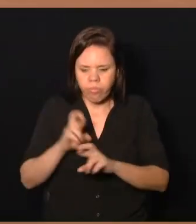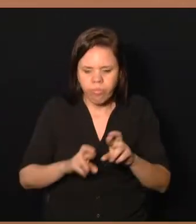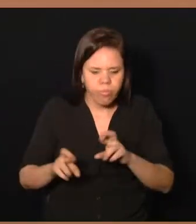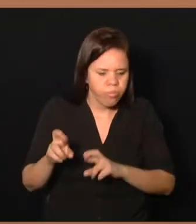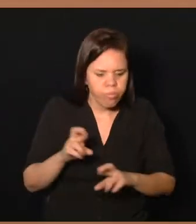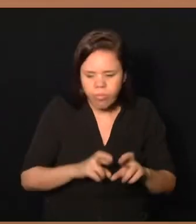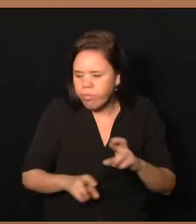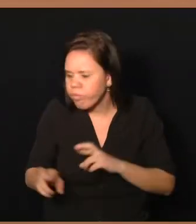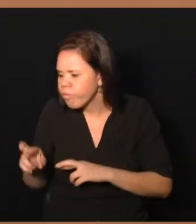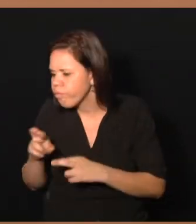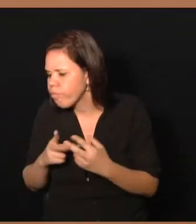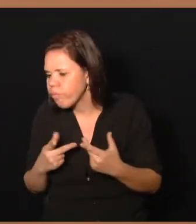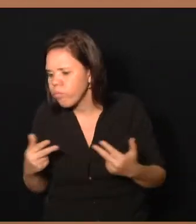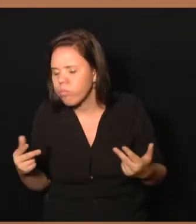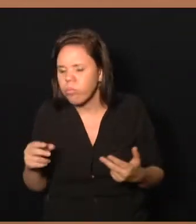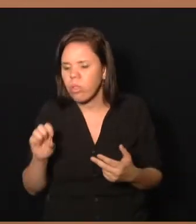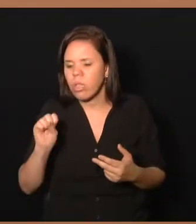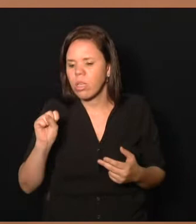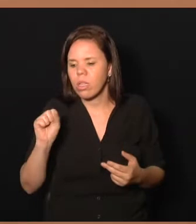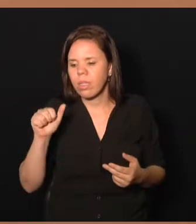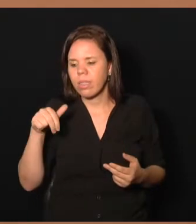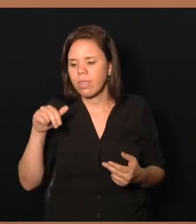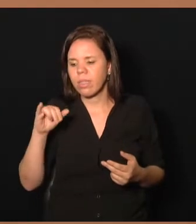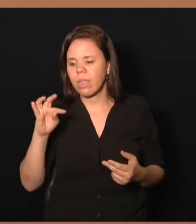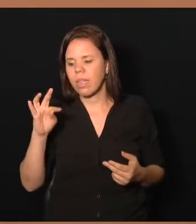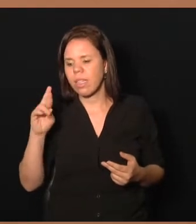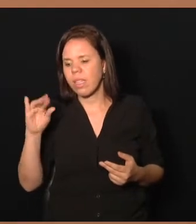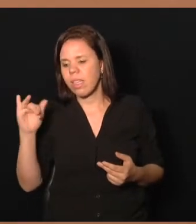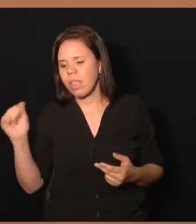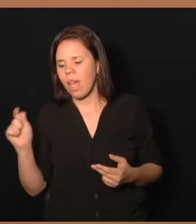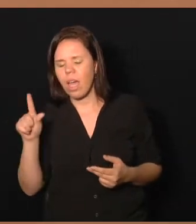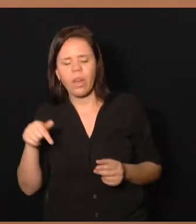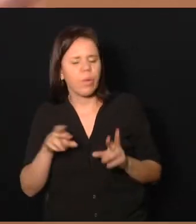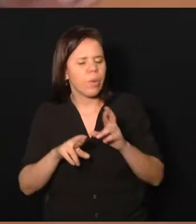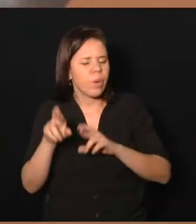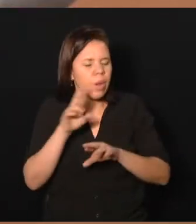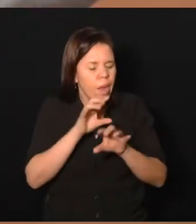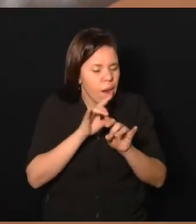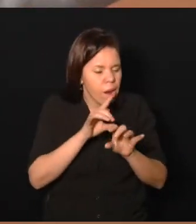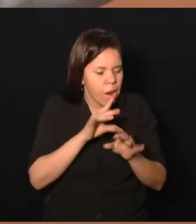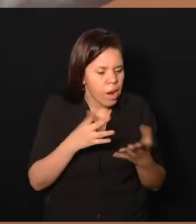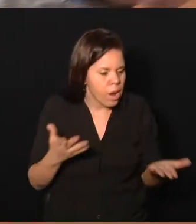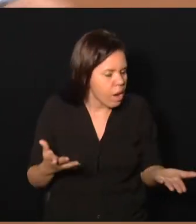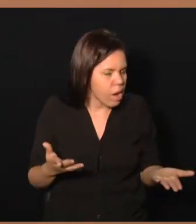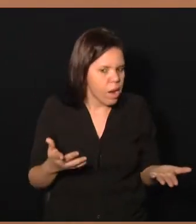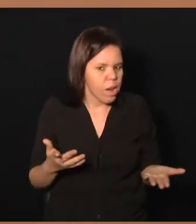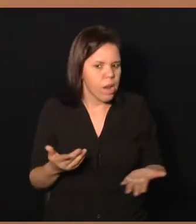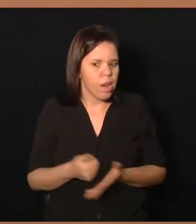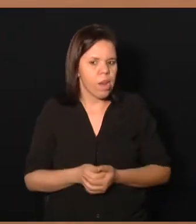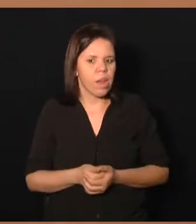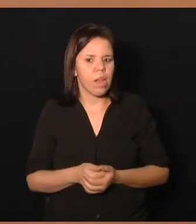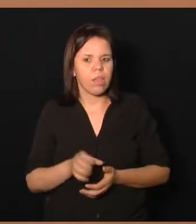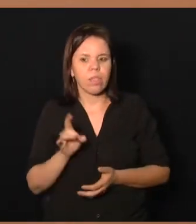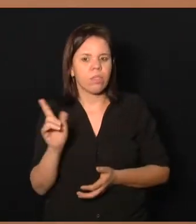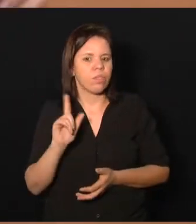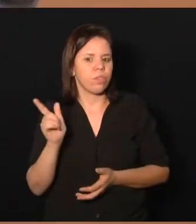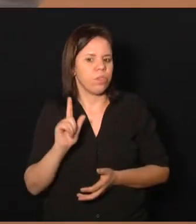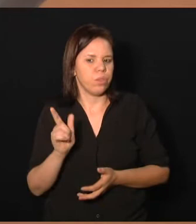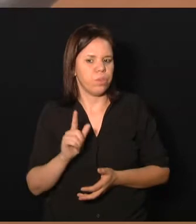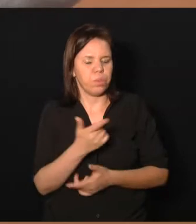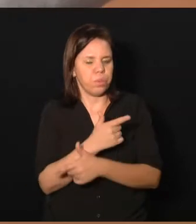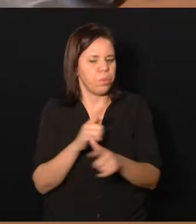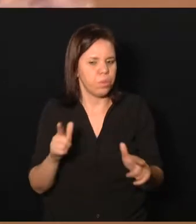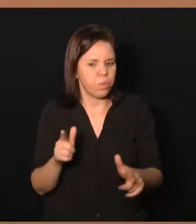vigilância sanitária, ela tem um olhar técnico dela e não o olhar da lógica, o